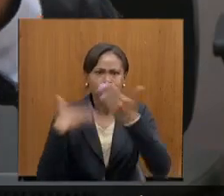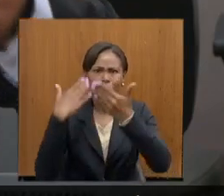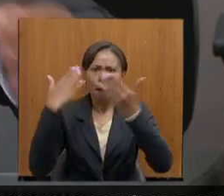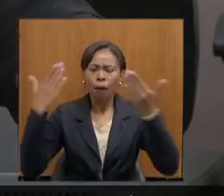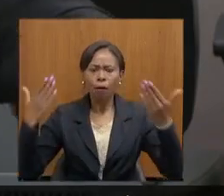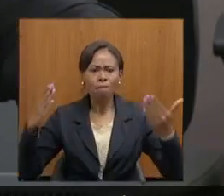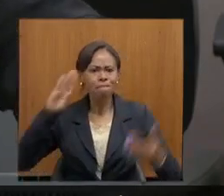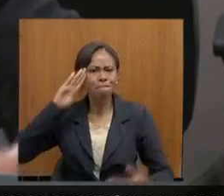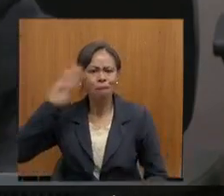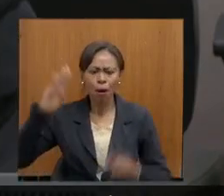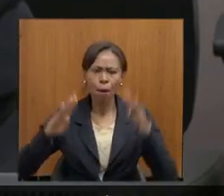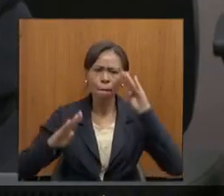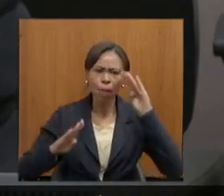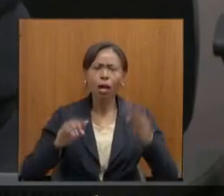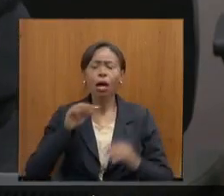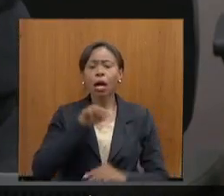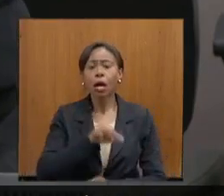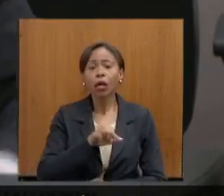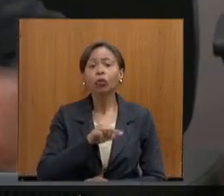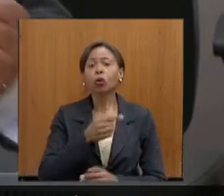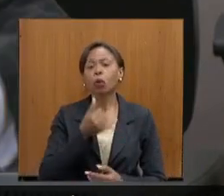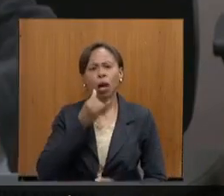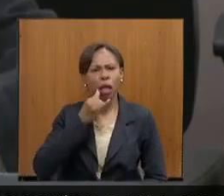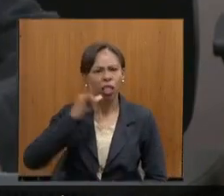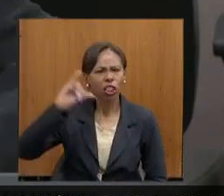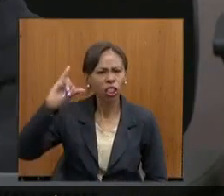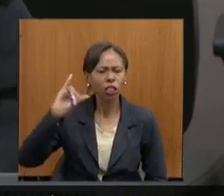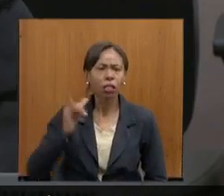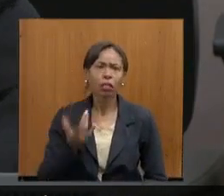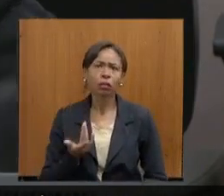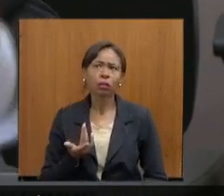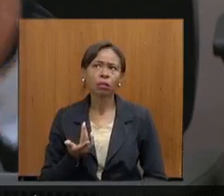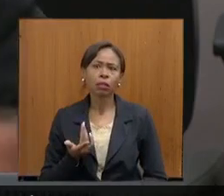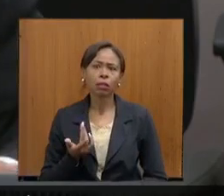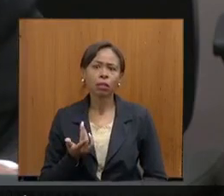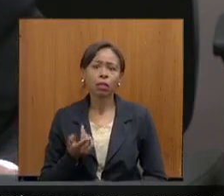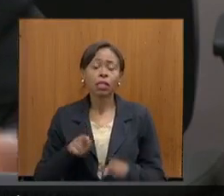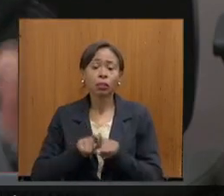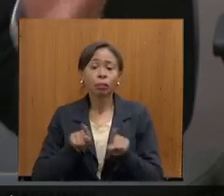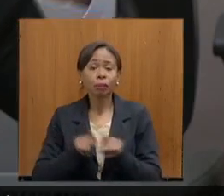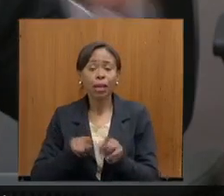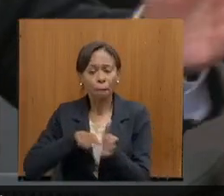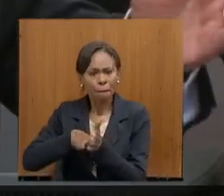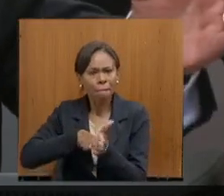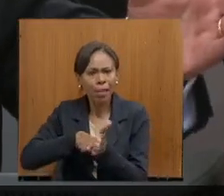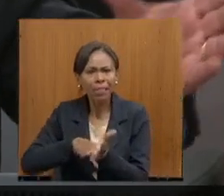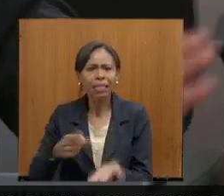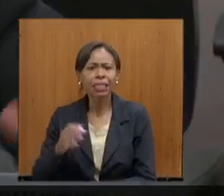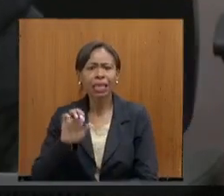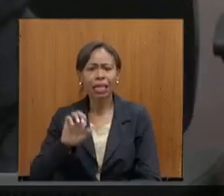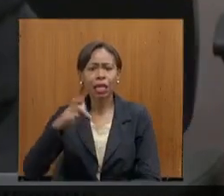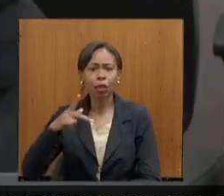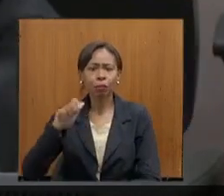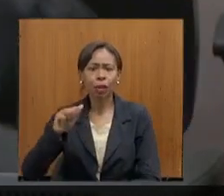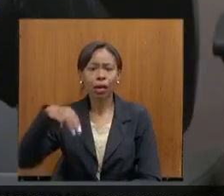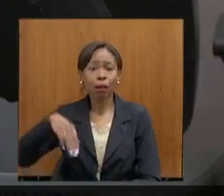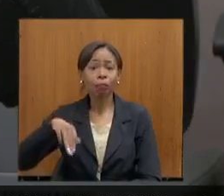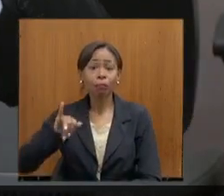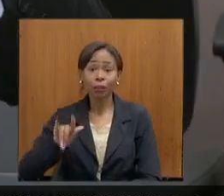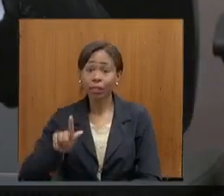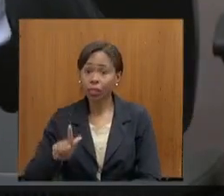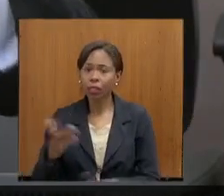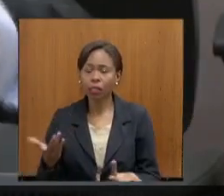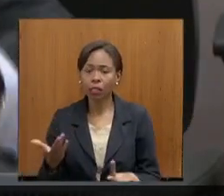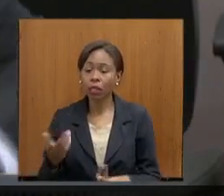com as coisas incubadoras de empresas E aí para amiga com a sua pesquisa com aval de vossa excelência